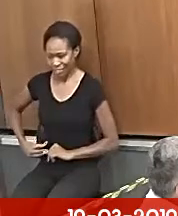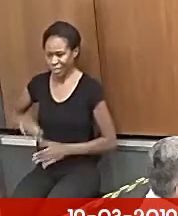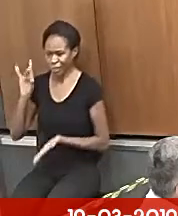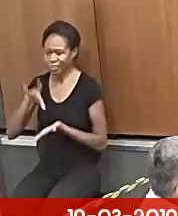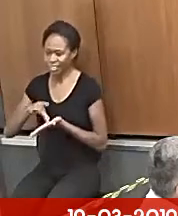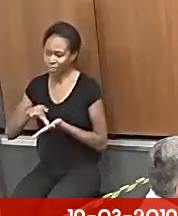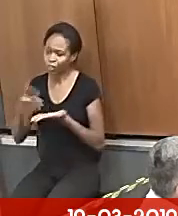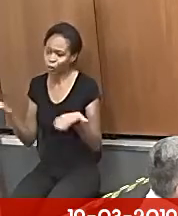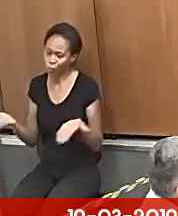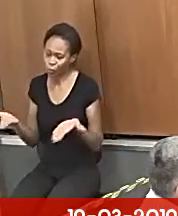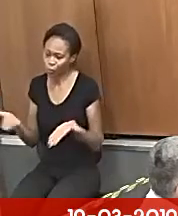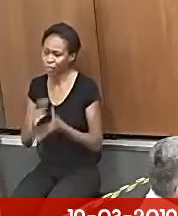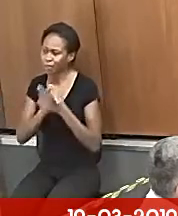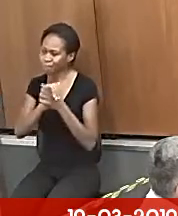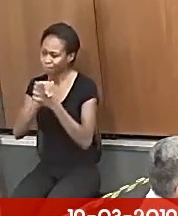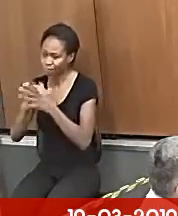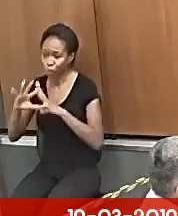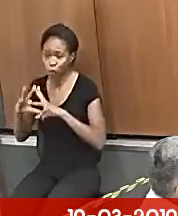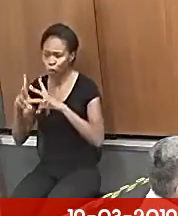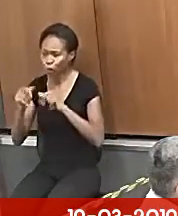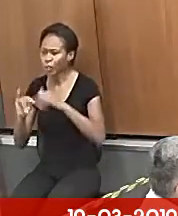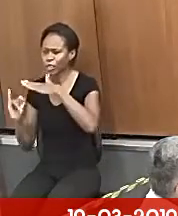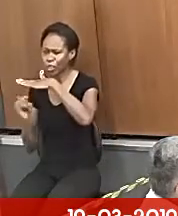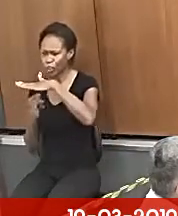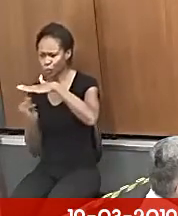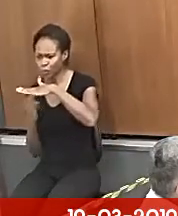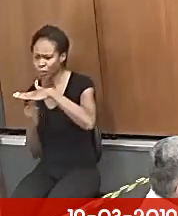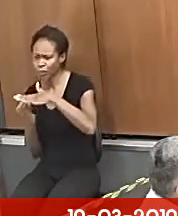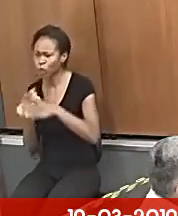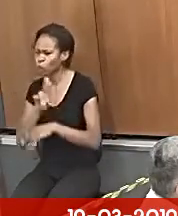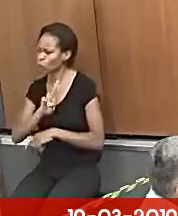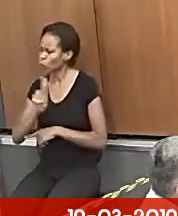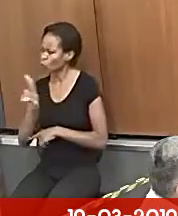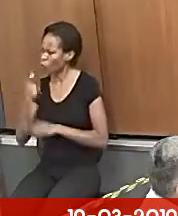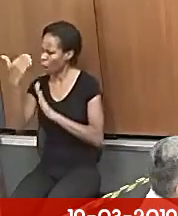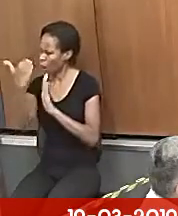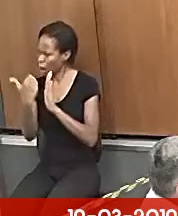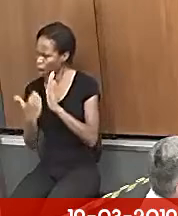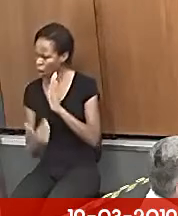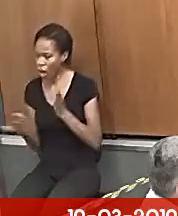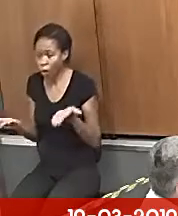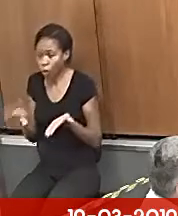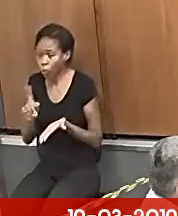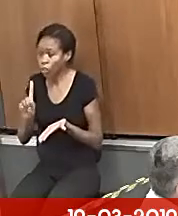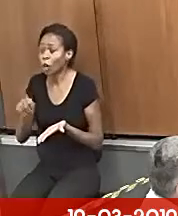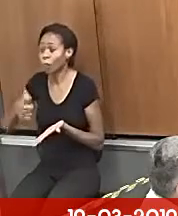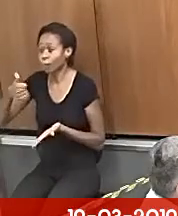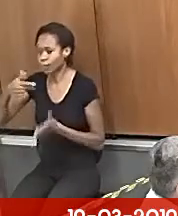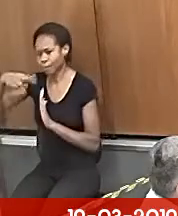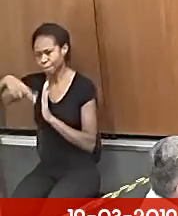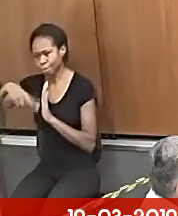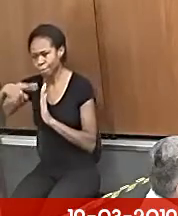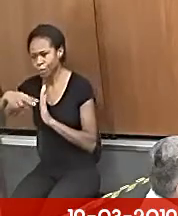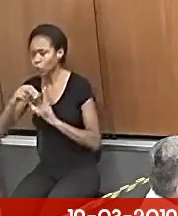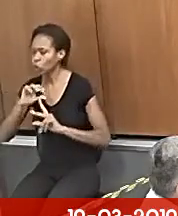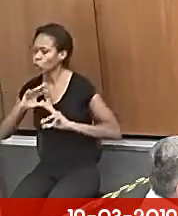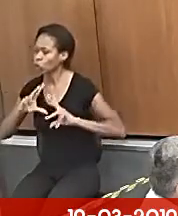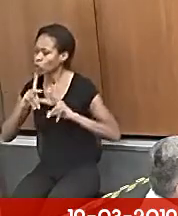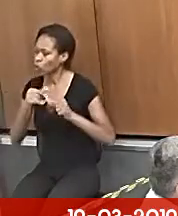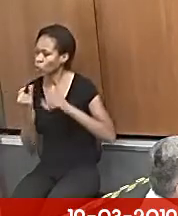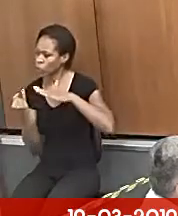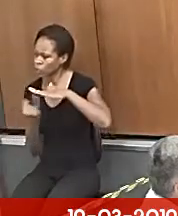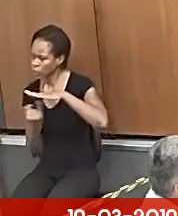quero cumprimentar que todas as instituições não vou citá todos os nomes agora que daqui a pouco vão fazer a leitura da presença de todas as instituições